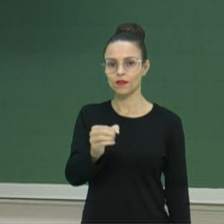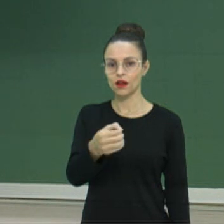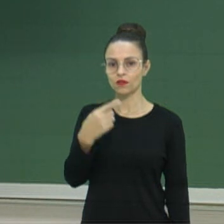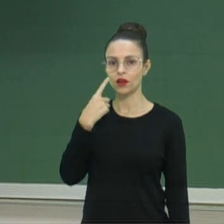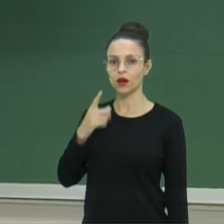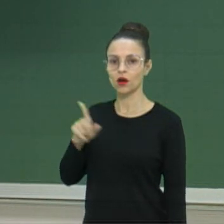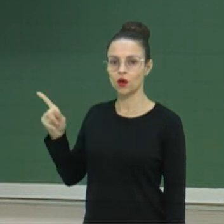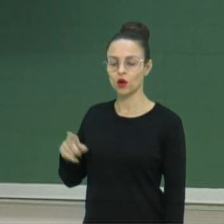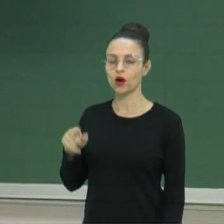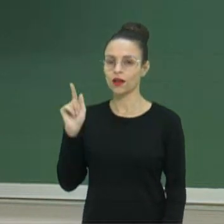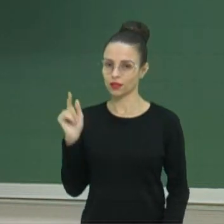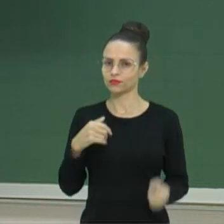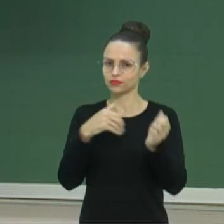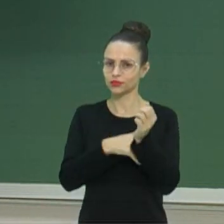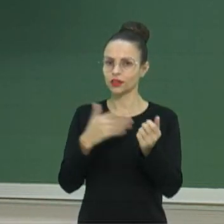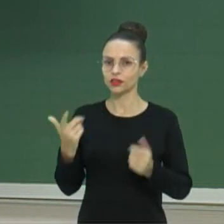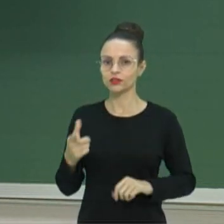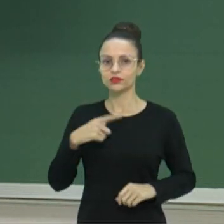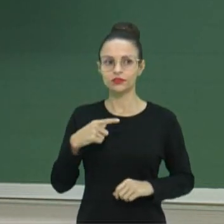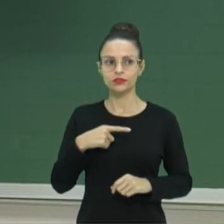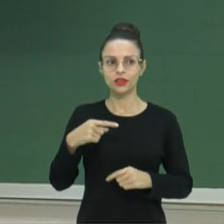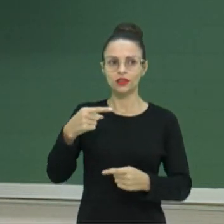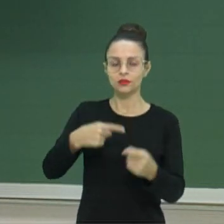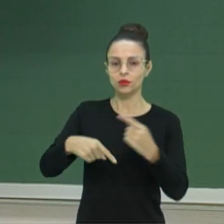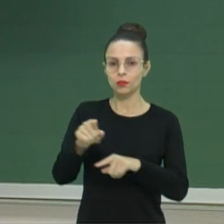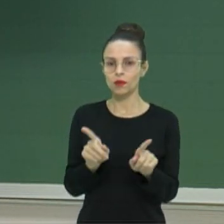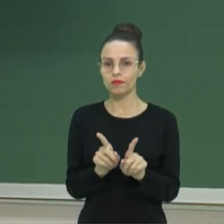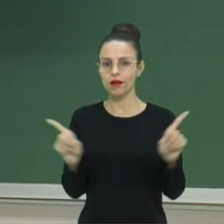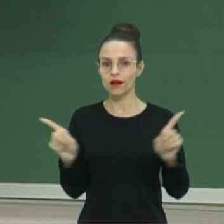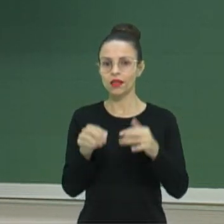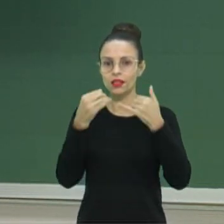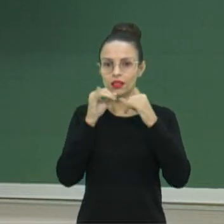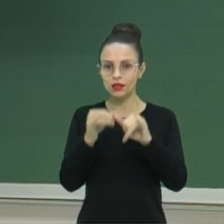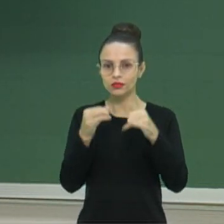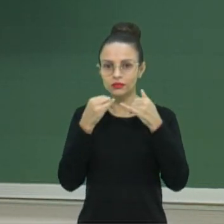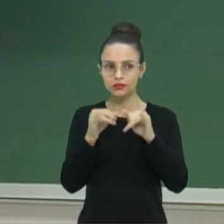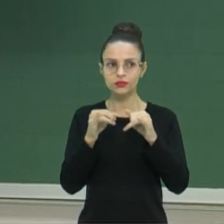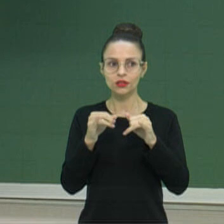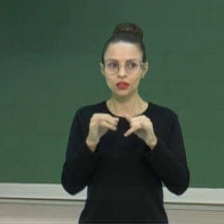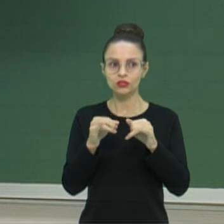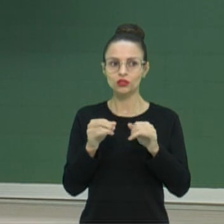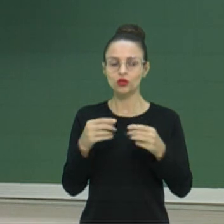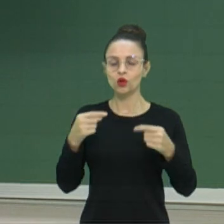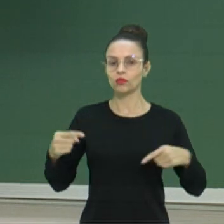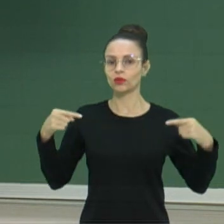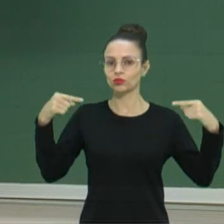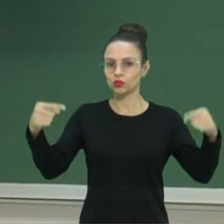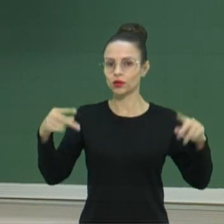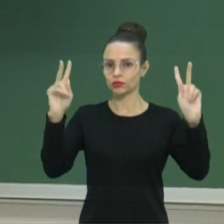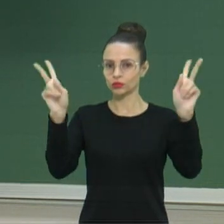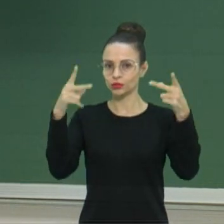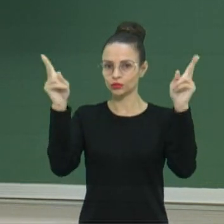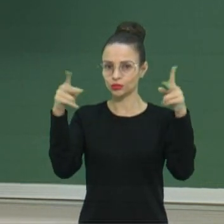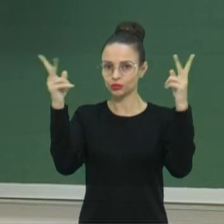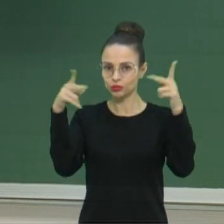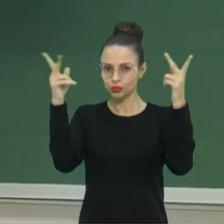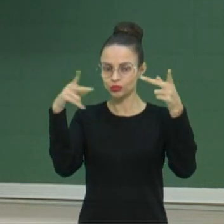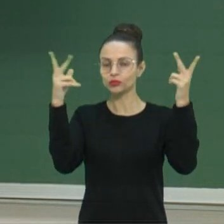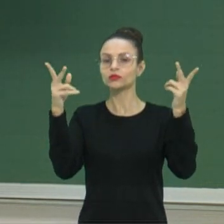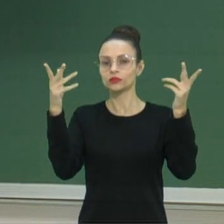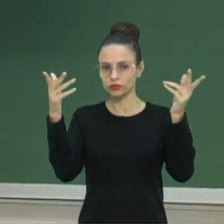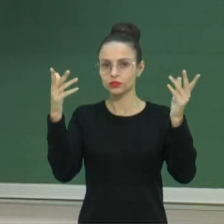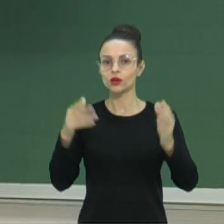segredo, né? Você tem a geração de eletricidade basicamente por eletricidade através das turbinas eólicas. A turbina